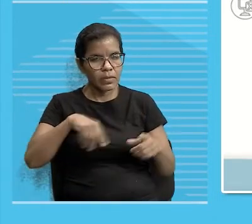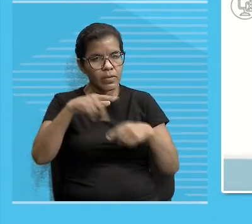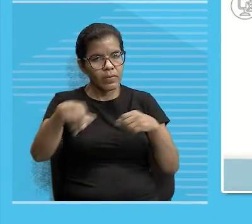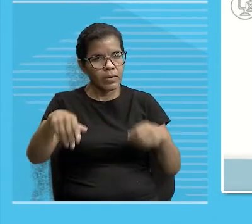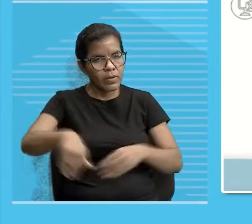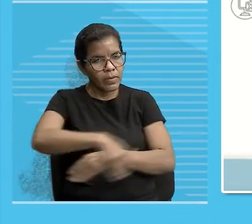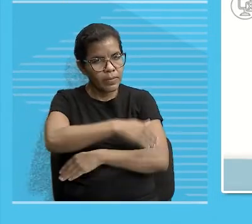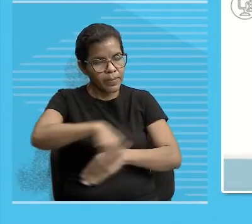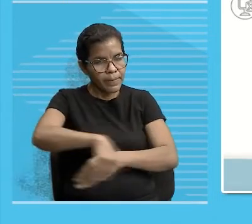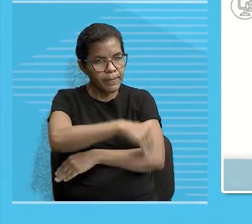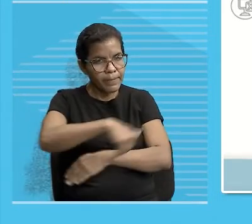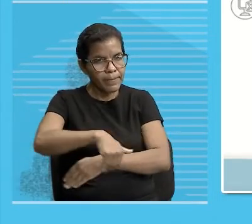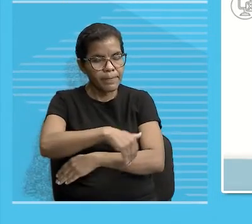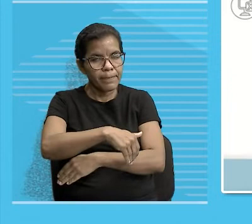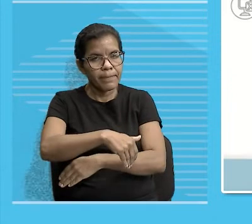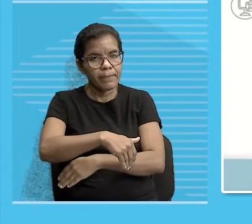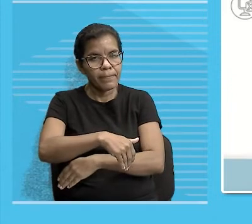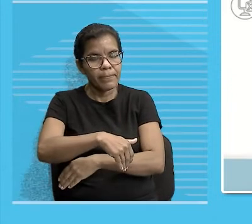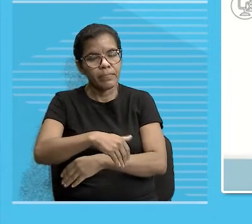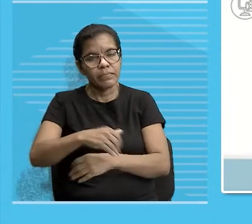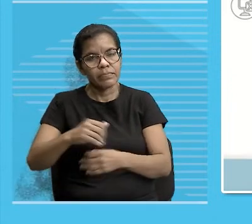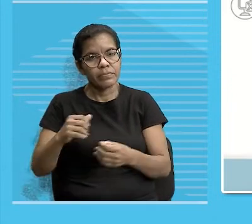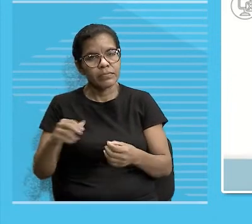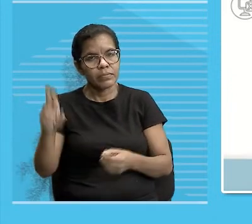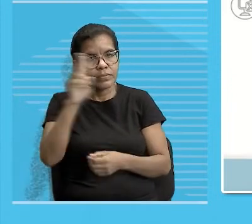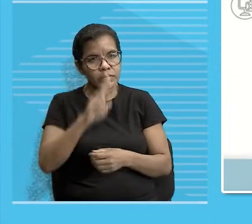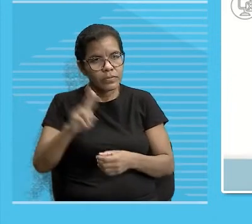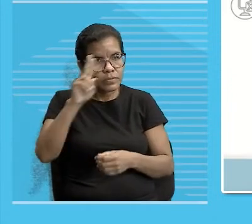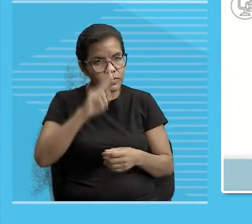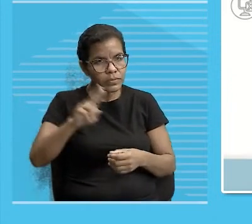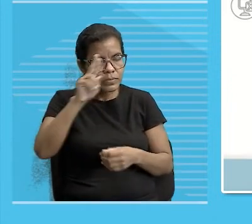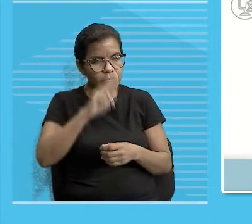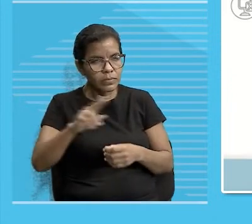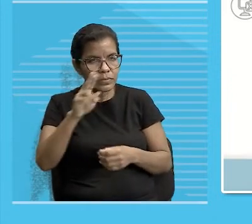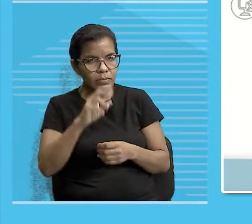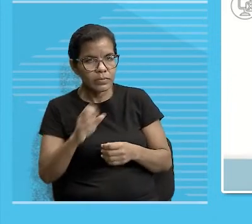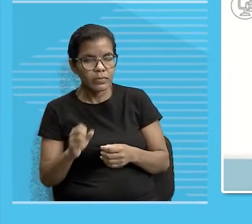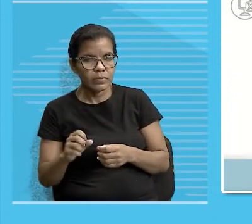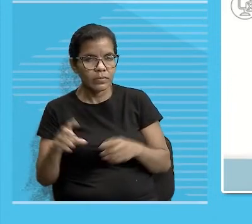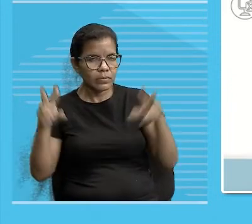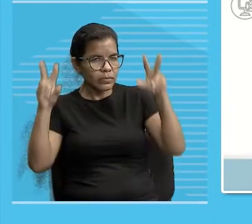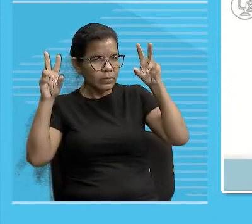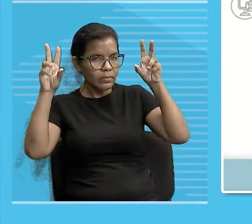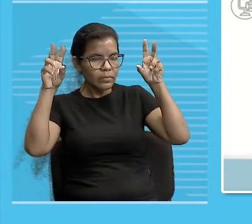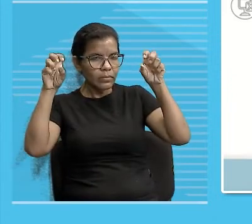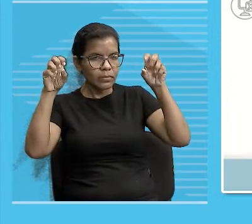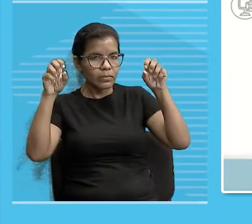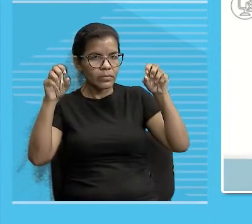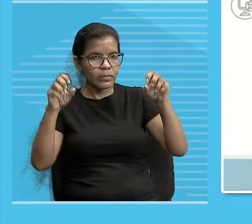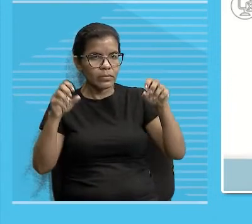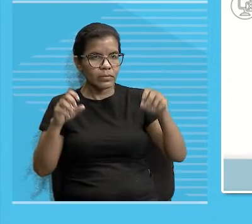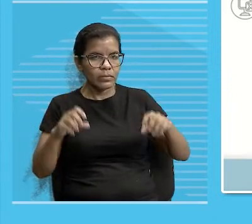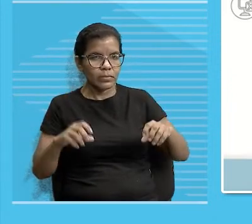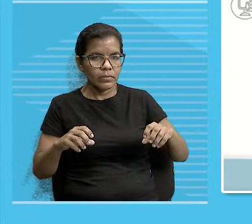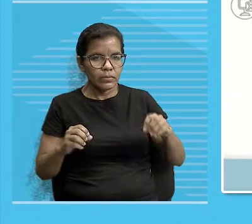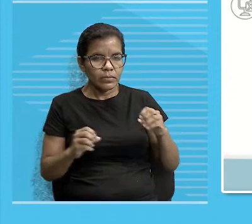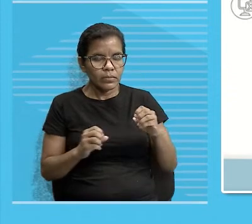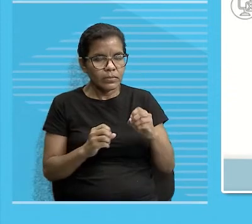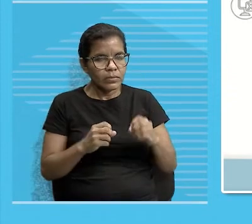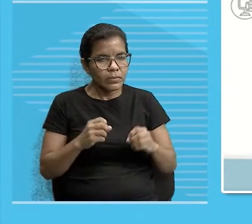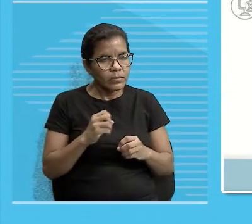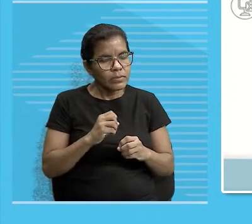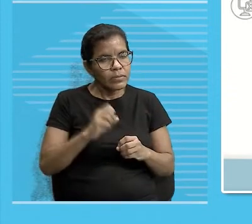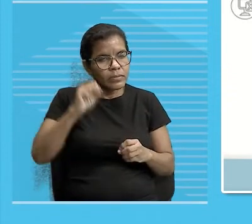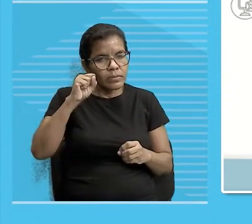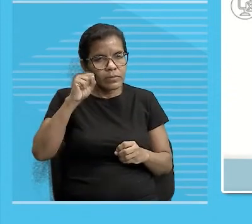bairros, eles usam uma espécie de suspense, né? Em